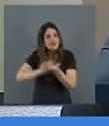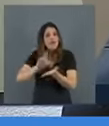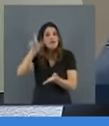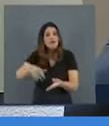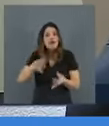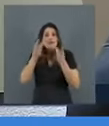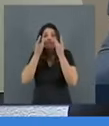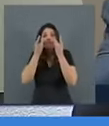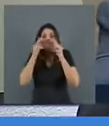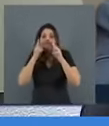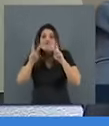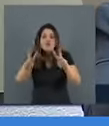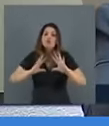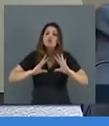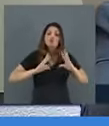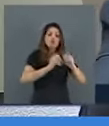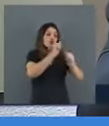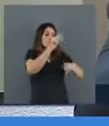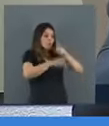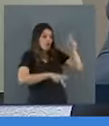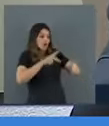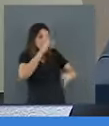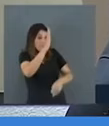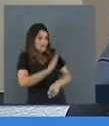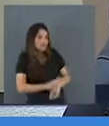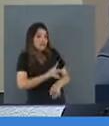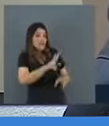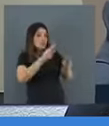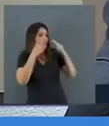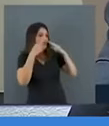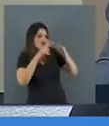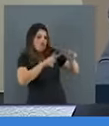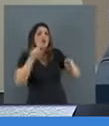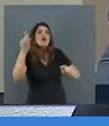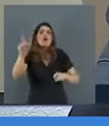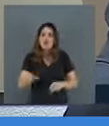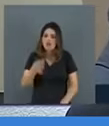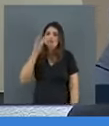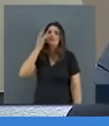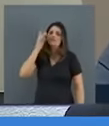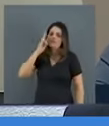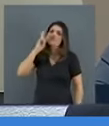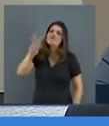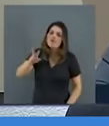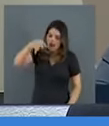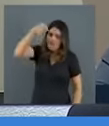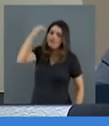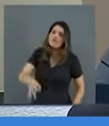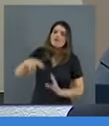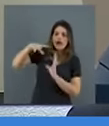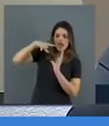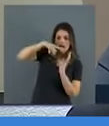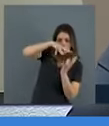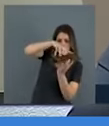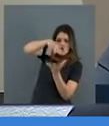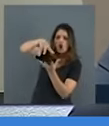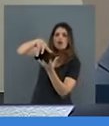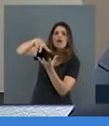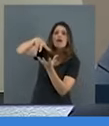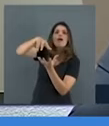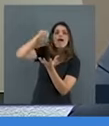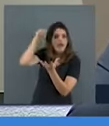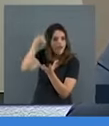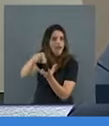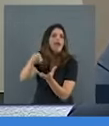viu. De todos os brasileiros e brasileiras, só ele viu. E ele afirma que é redonda e eu confio na palavra do senador